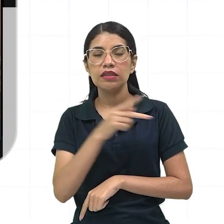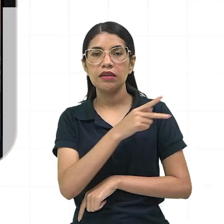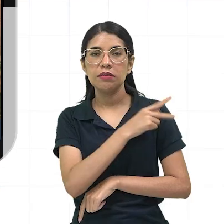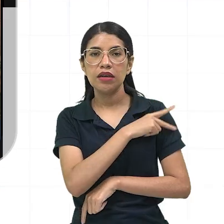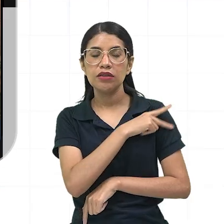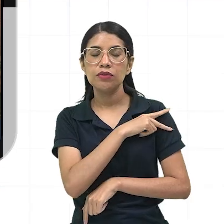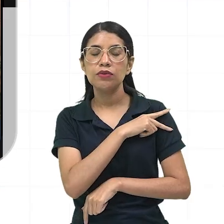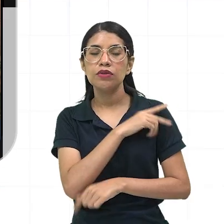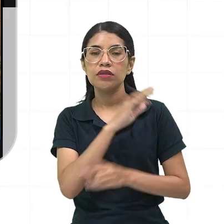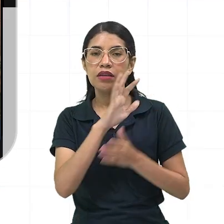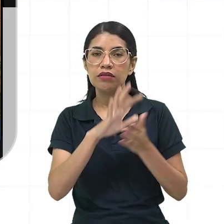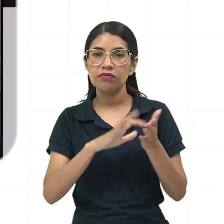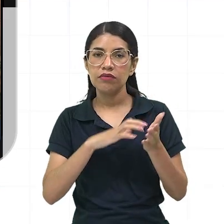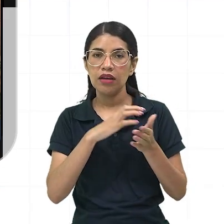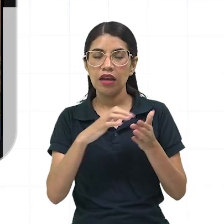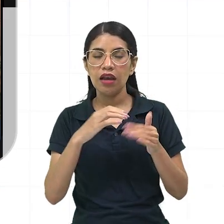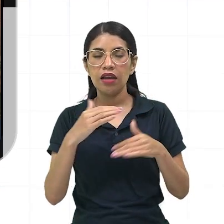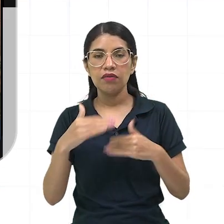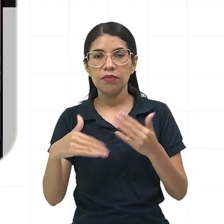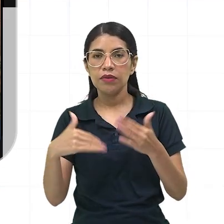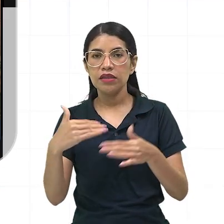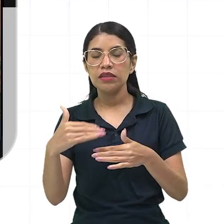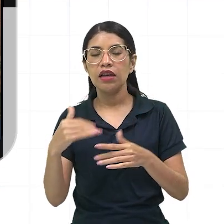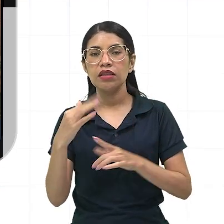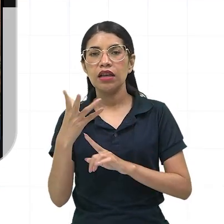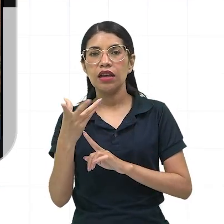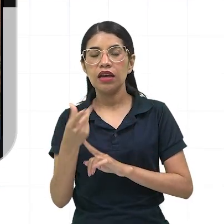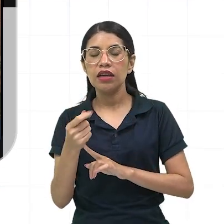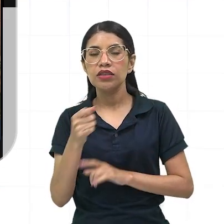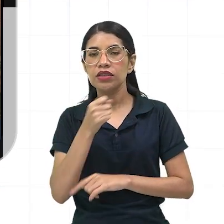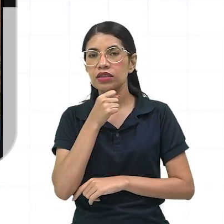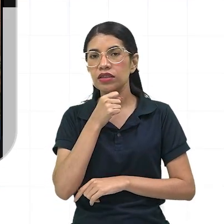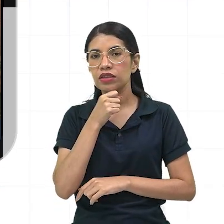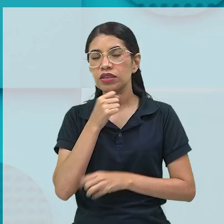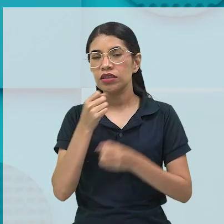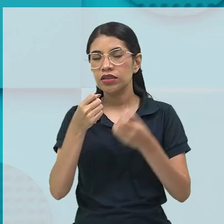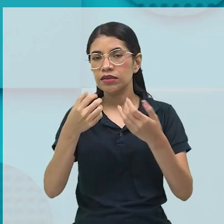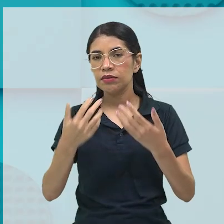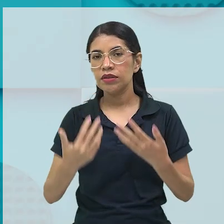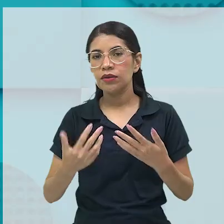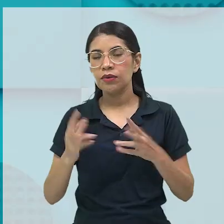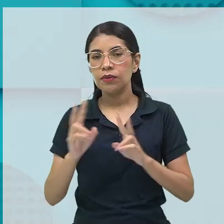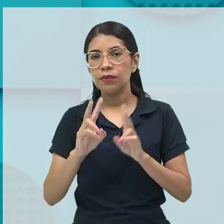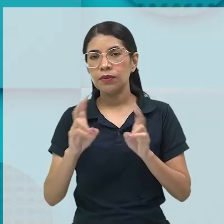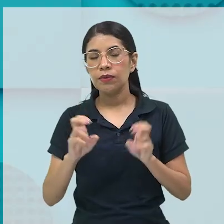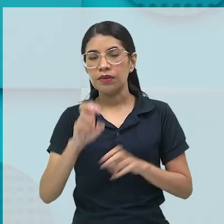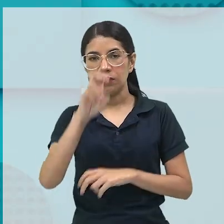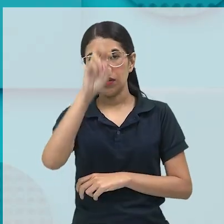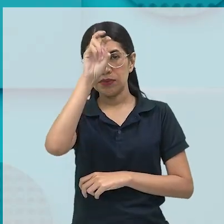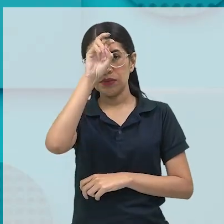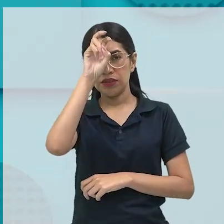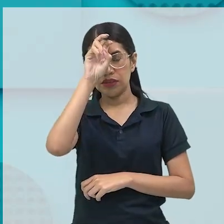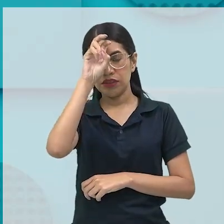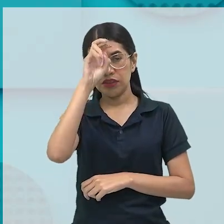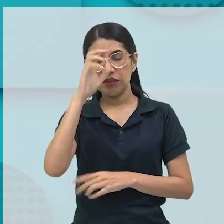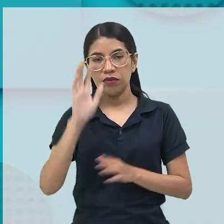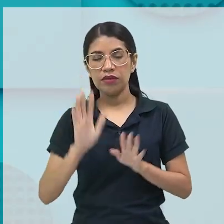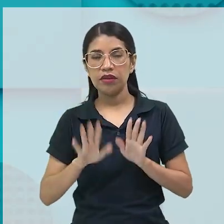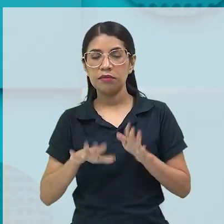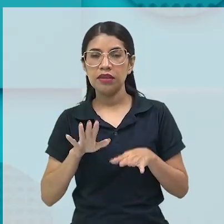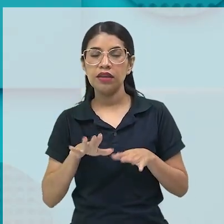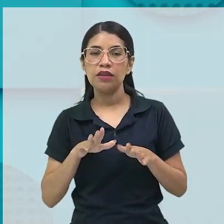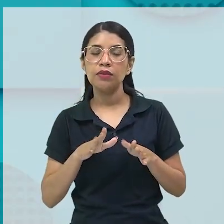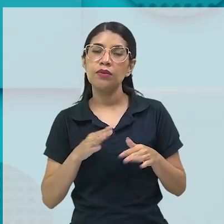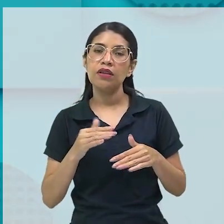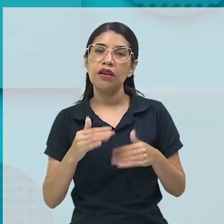gente viu as pinturas rupestres. Aí, na arte antiga, nós falamos um pouco sobre o Egito. Então, de acordo com